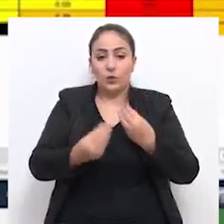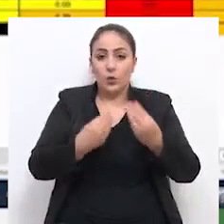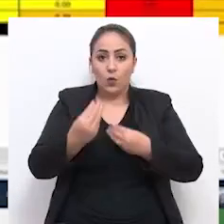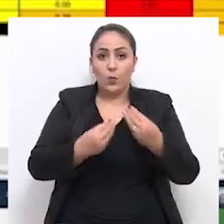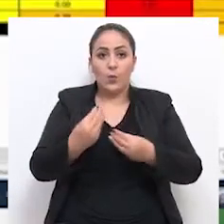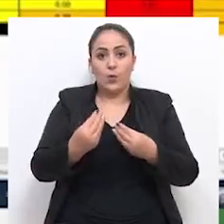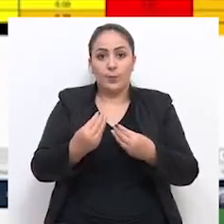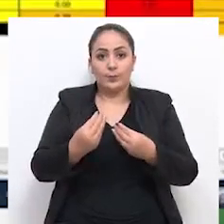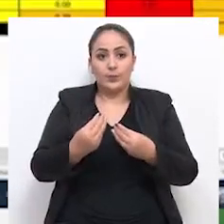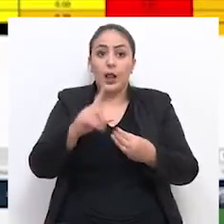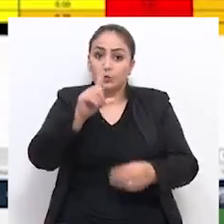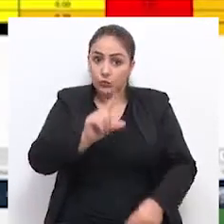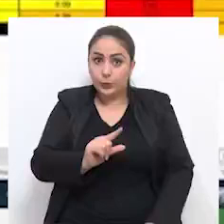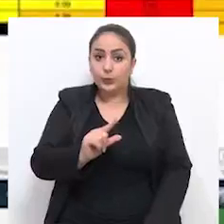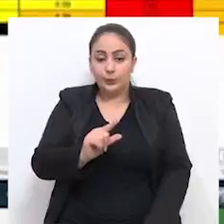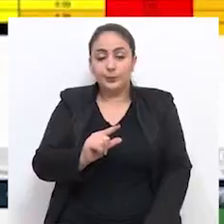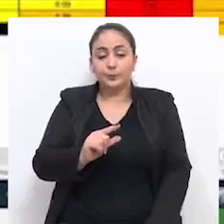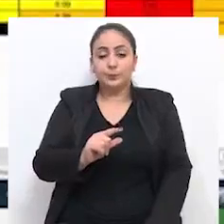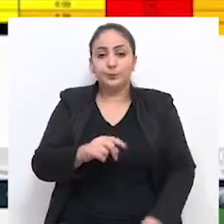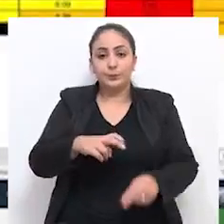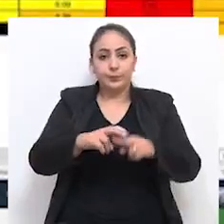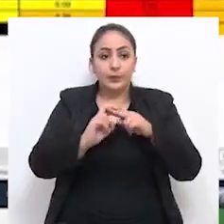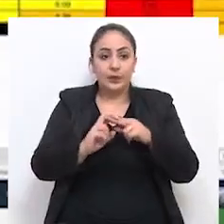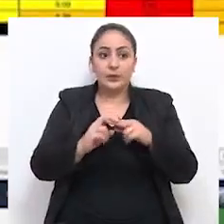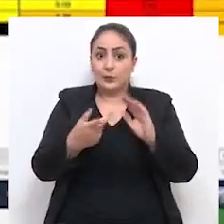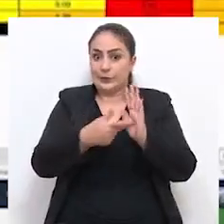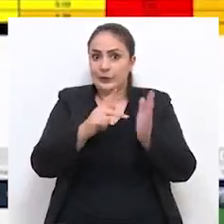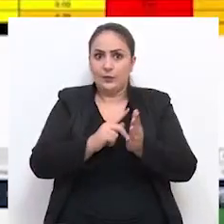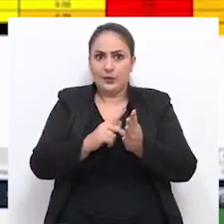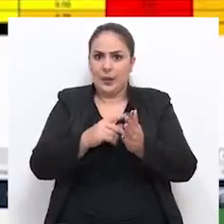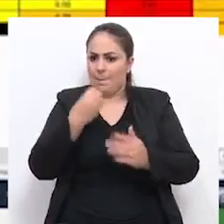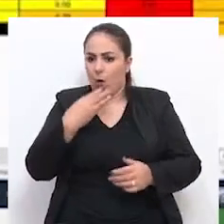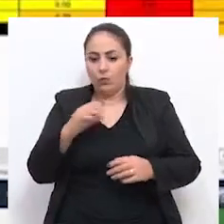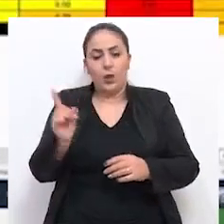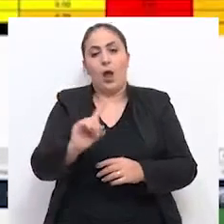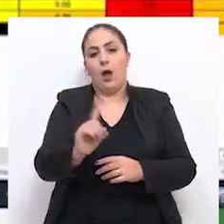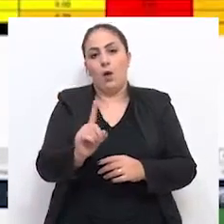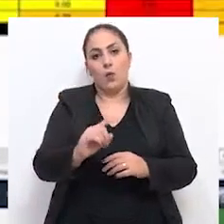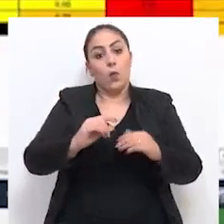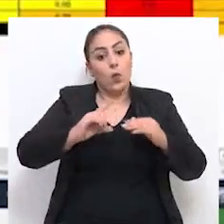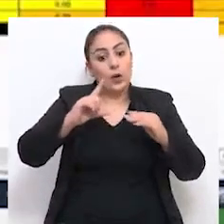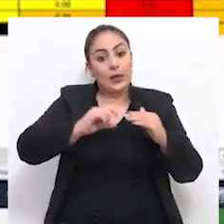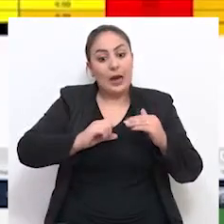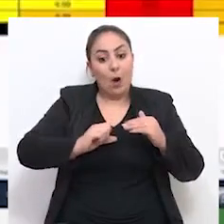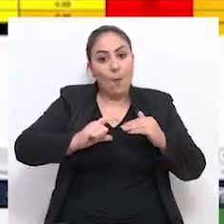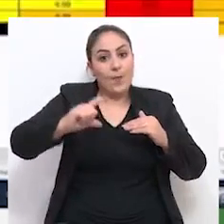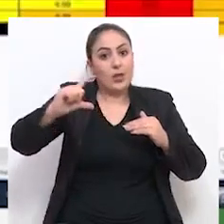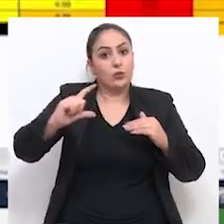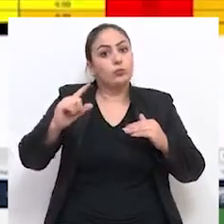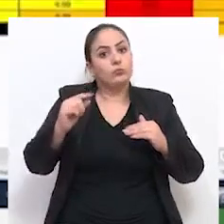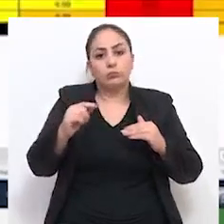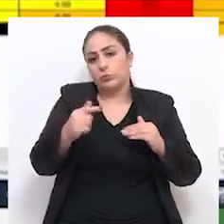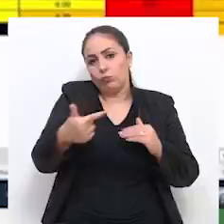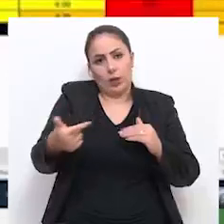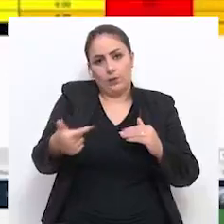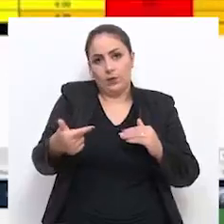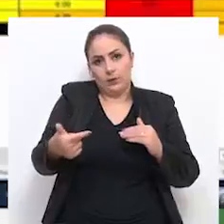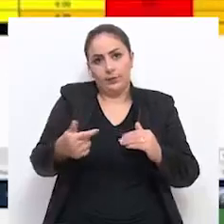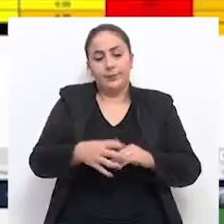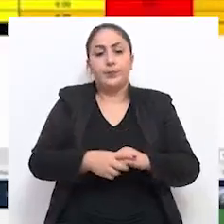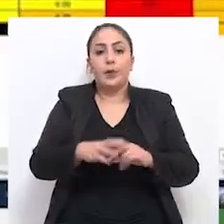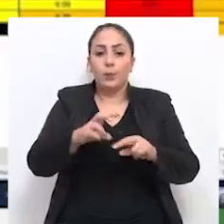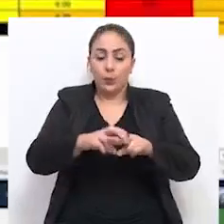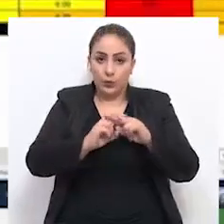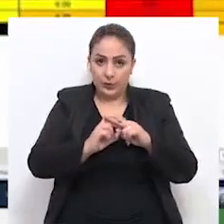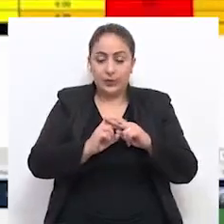e SRAG, ela diminuiu. Né? Isso não quer dizer que a incidência não esteja alta, mas o crescimento diminuiu, o que é uma boa notícia.